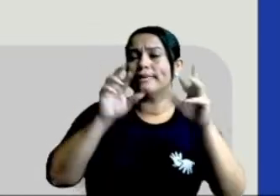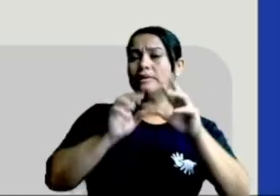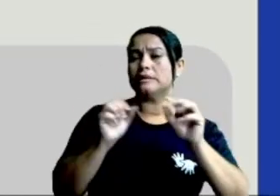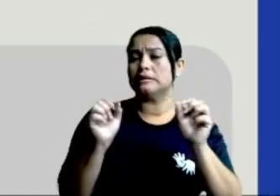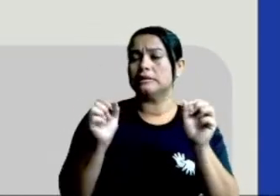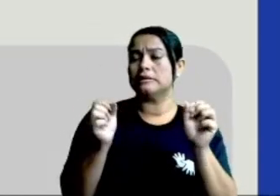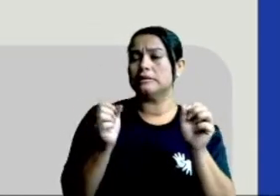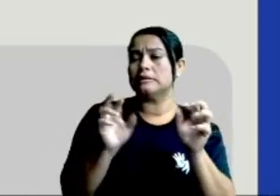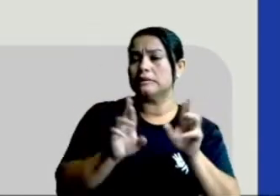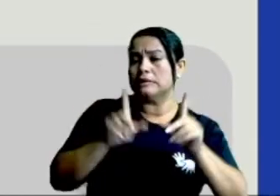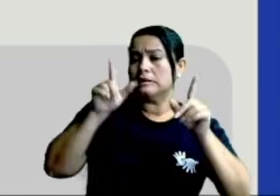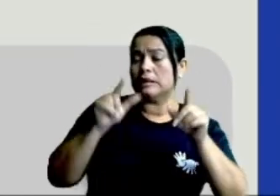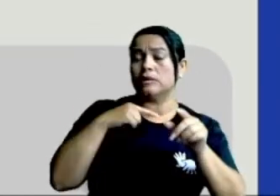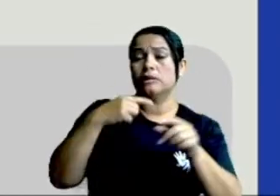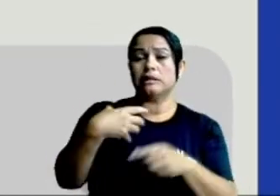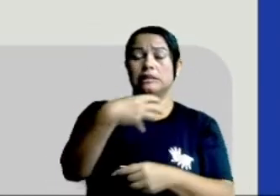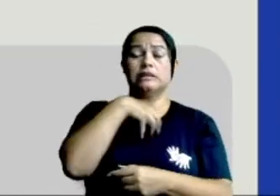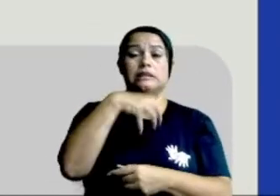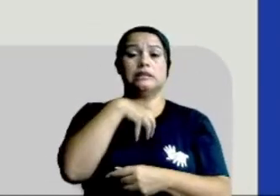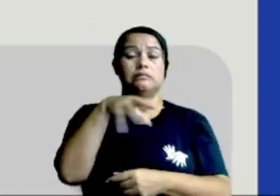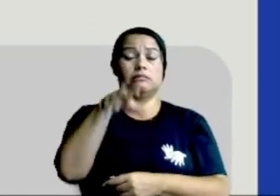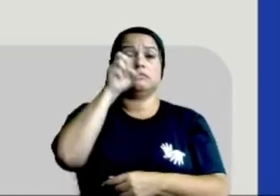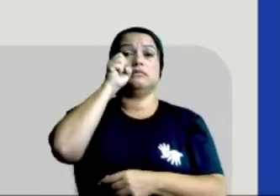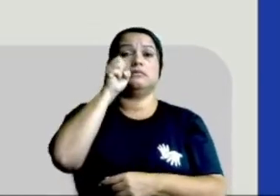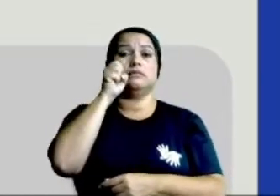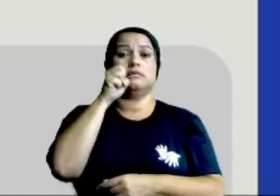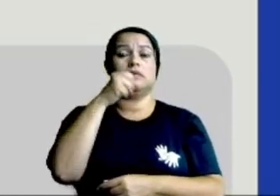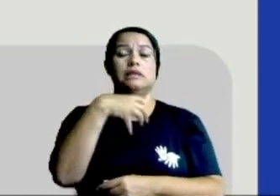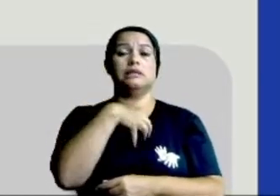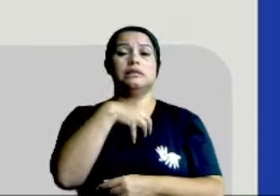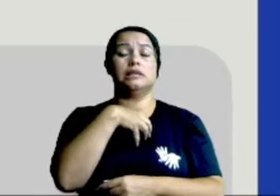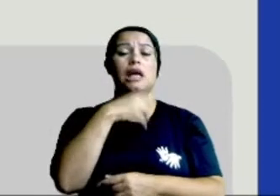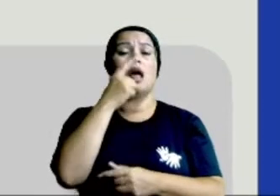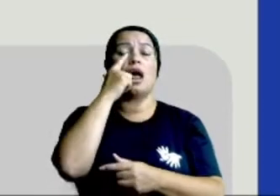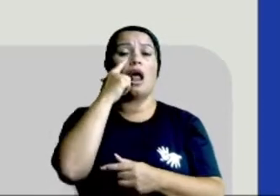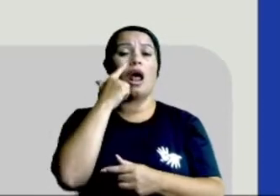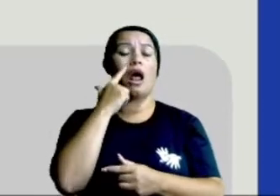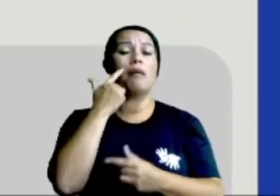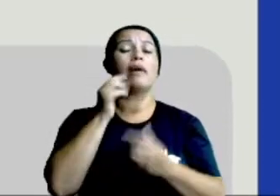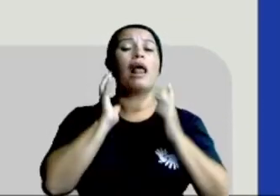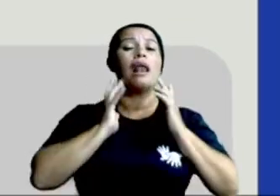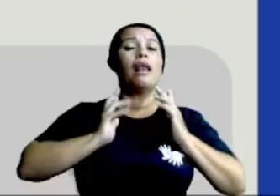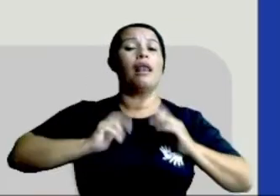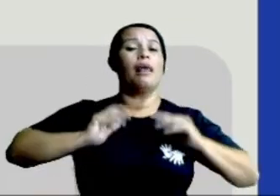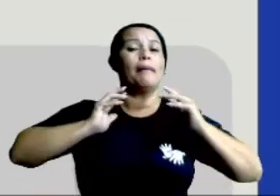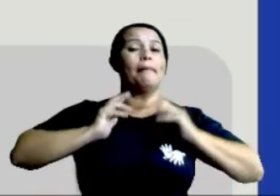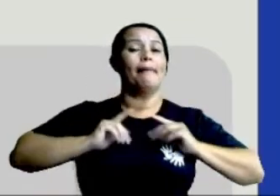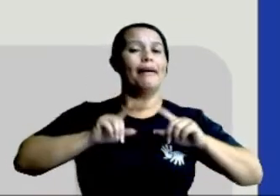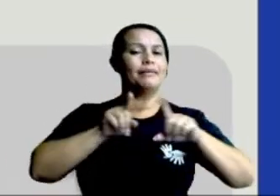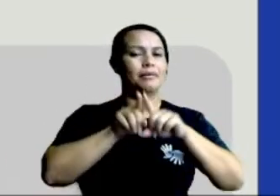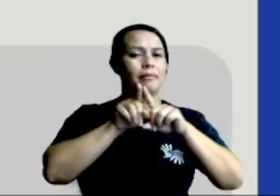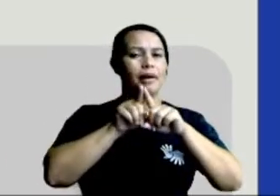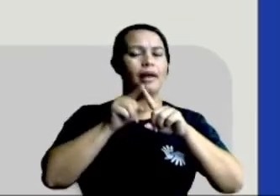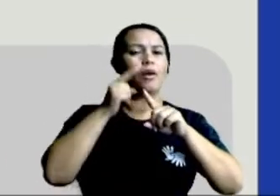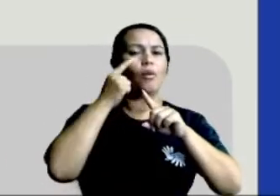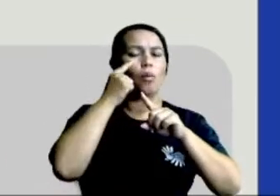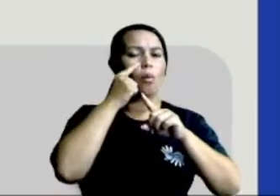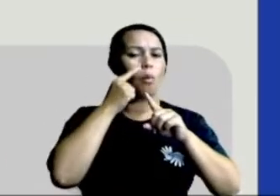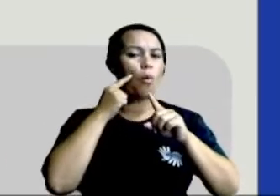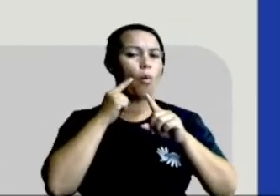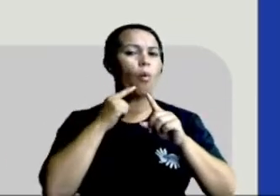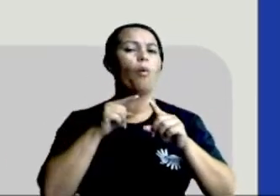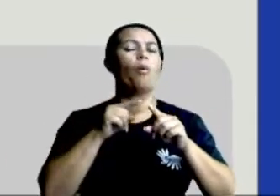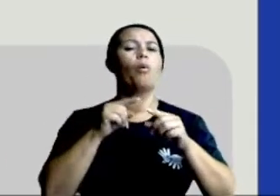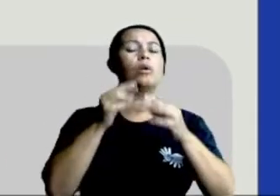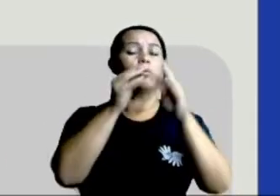olhos. Nós temos como um mecanismo de defesa o lacrimejamento, para que aumente a lubrificação dos nossos olhos e